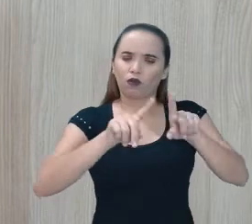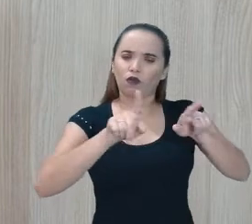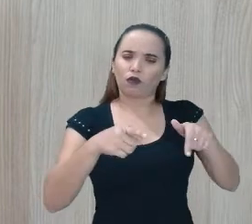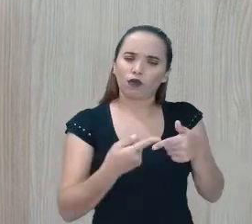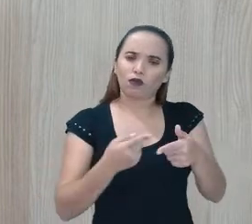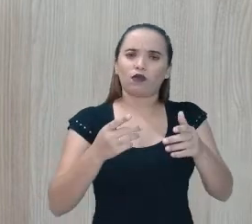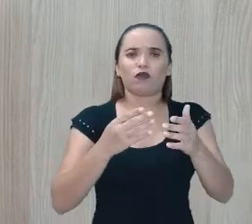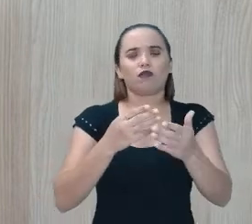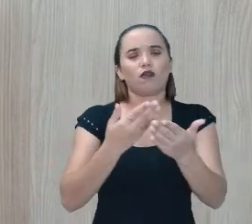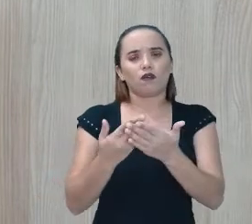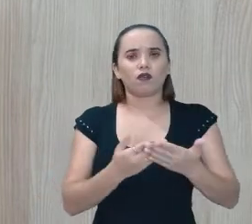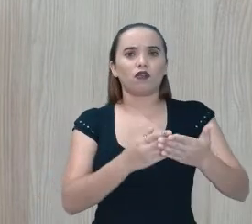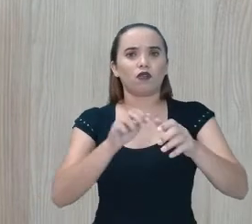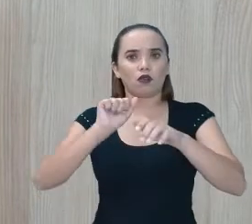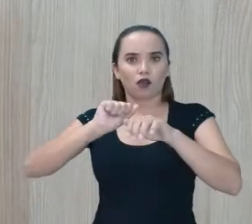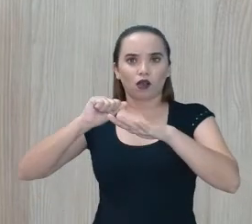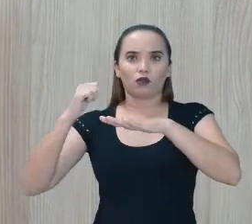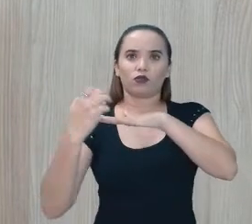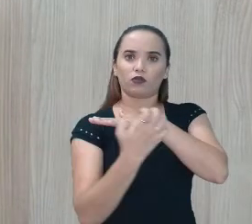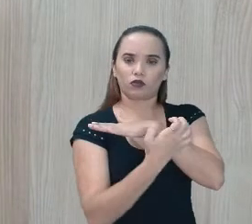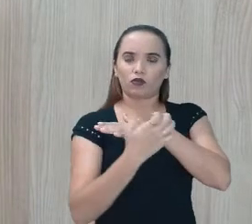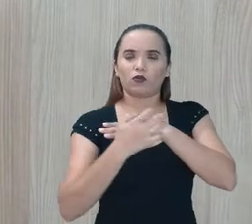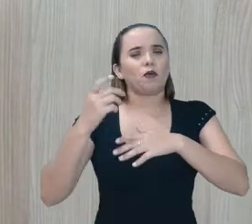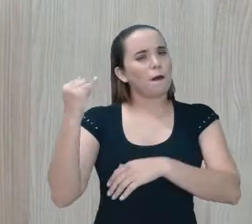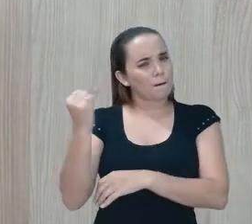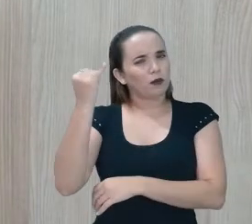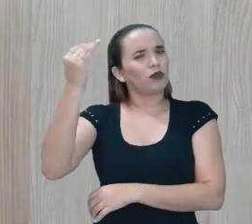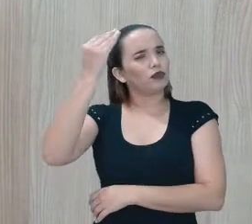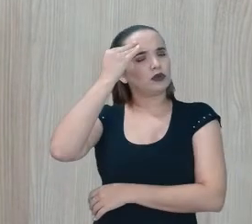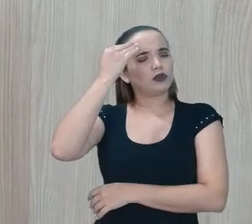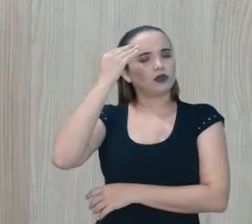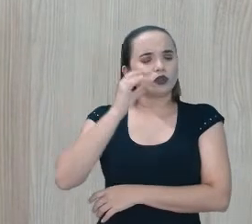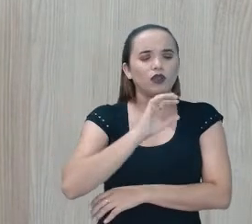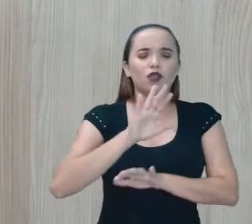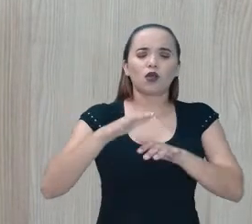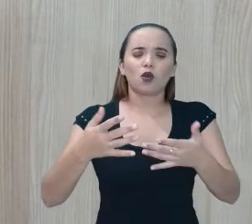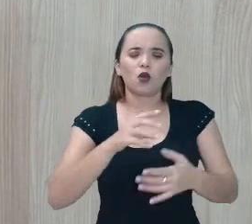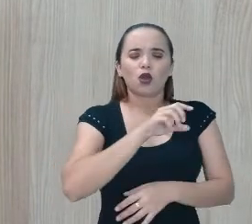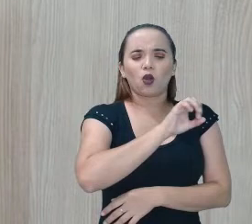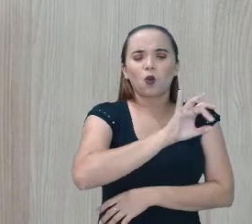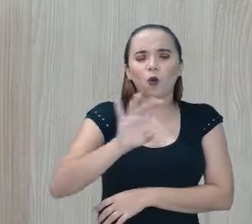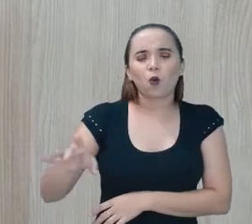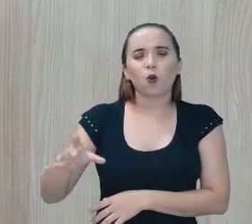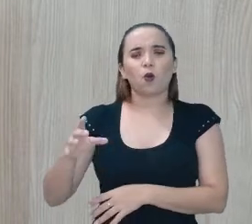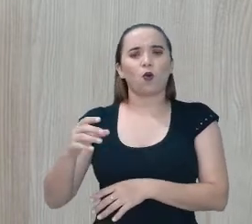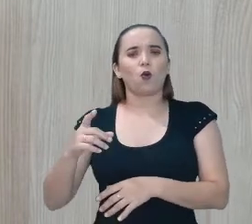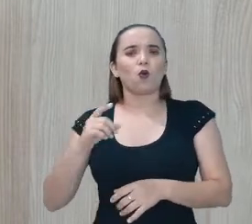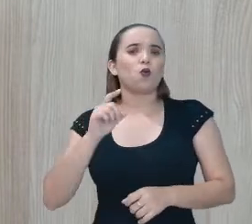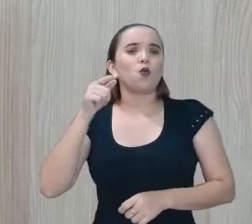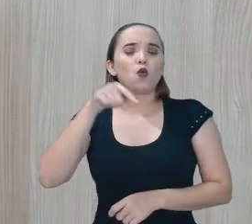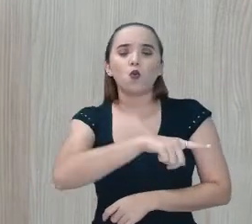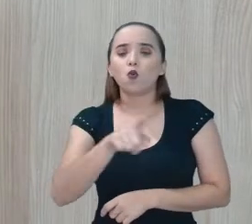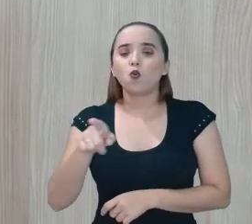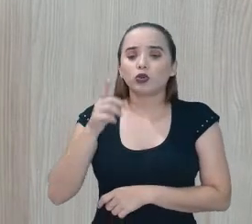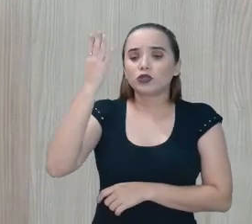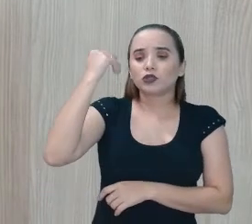Ivânia? Esses pontos, essas habilidades, se ele tem habilidades com jogos, com recortes, com desenho,